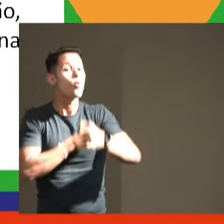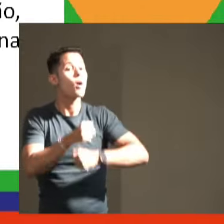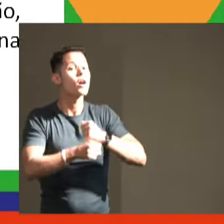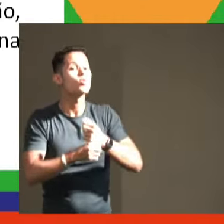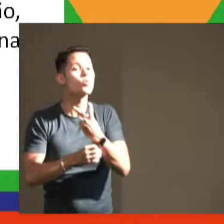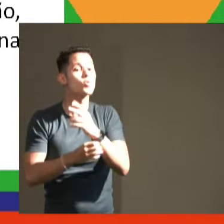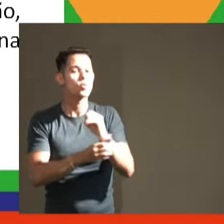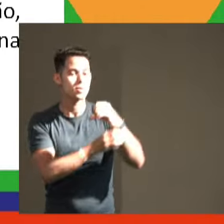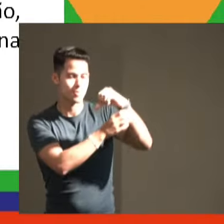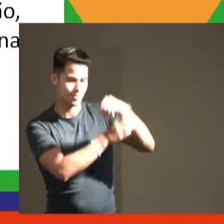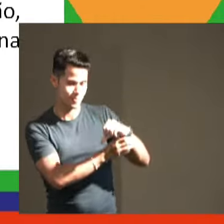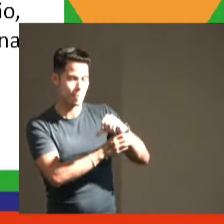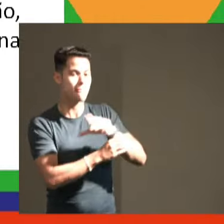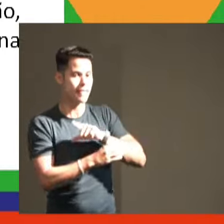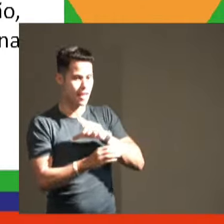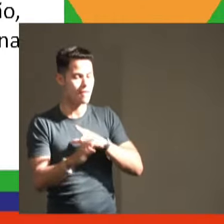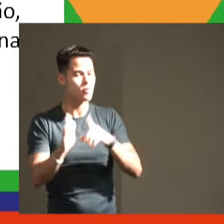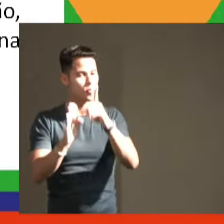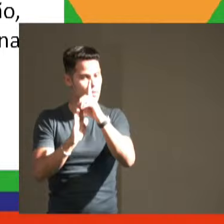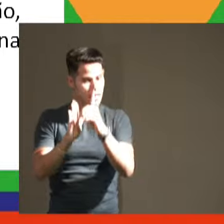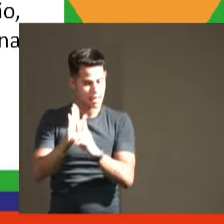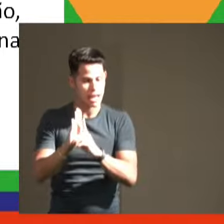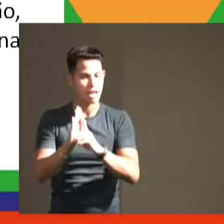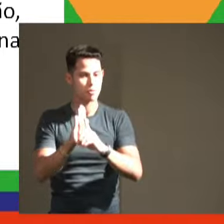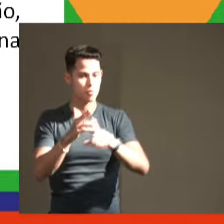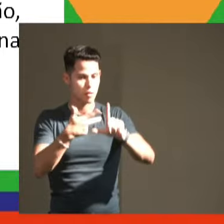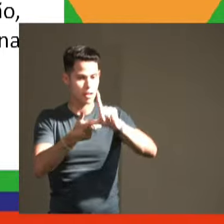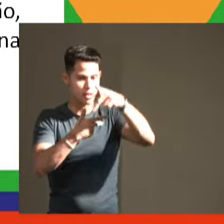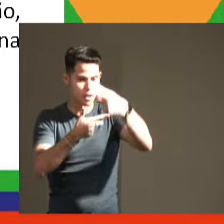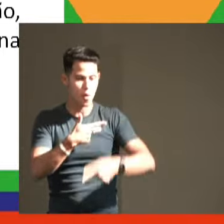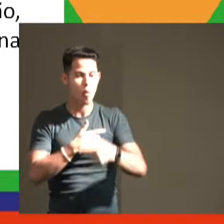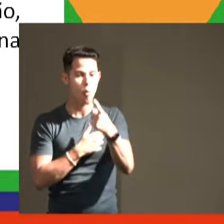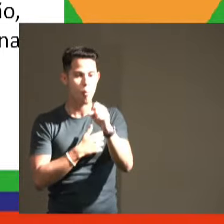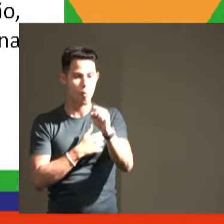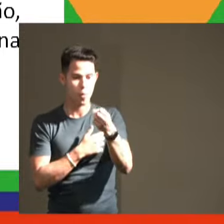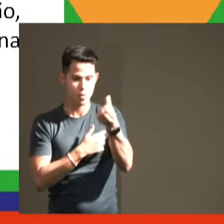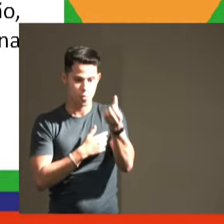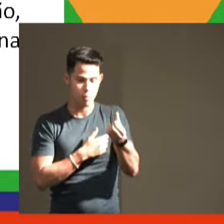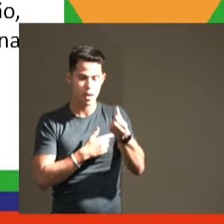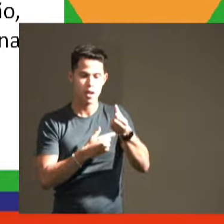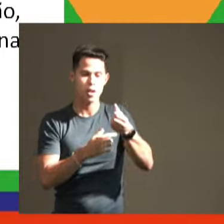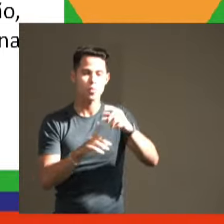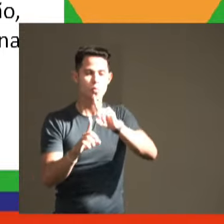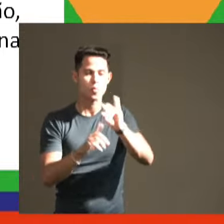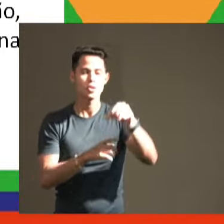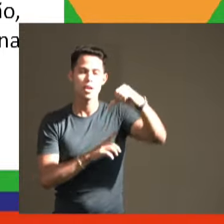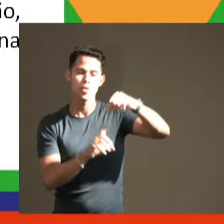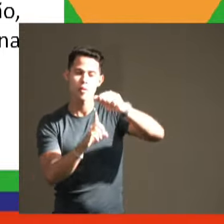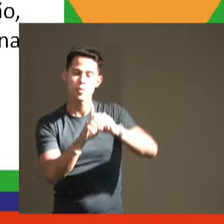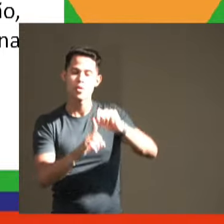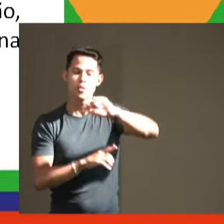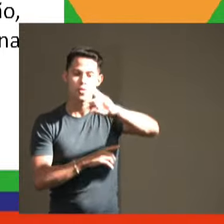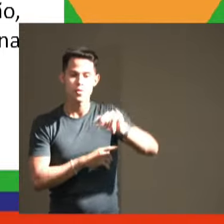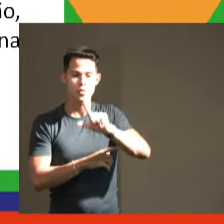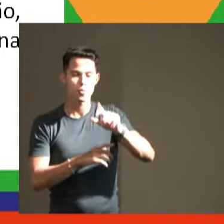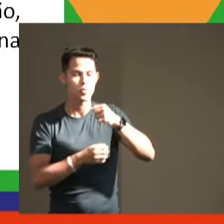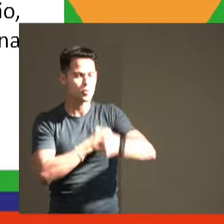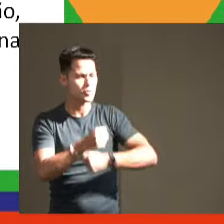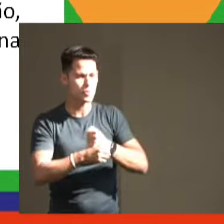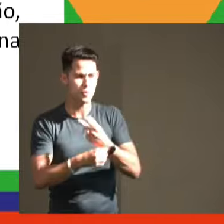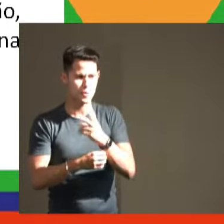2009, por meio do Decreto Legislativo 186, de 9 de julho de 2008, e do Decreto Executivo número